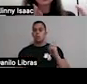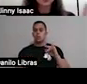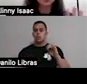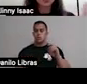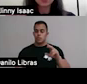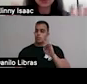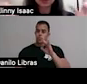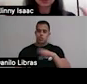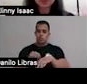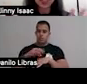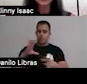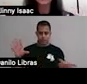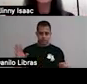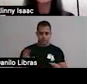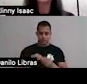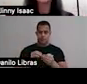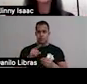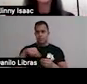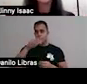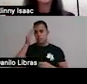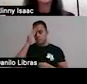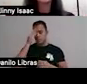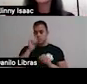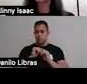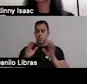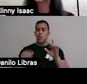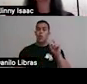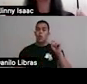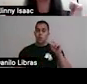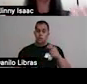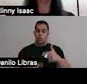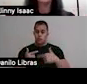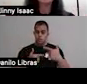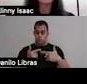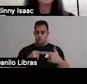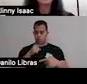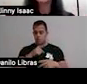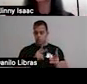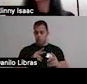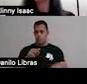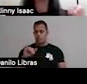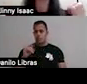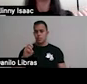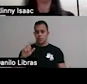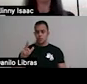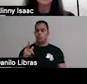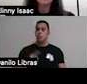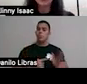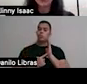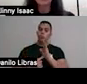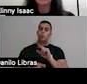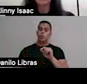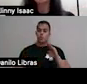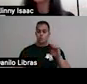só para a gente ter um direcionamento aqui, nesse trabalho, Michel mostrou que os oligômeros de A beta, eles induziam um aumento